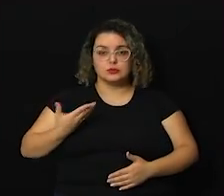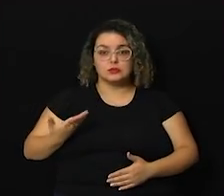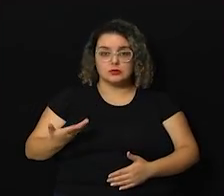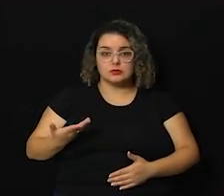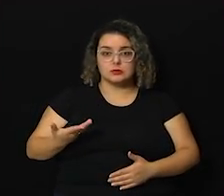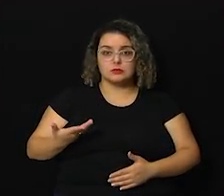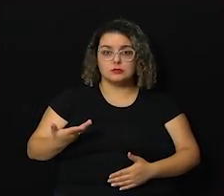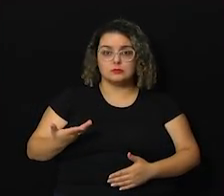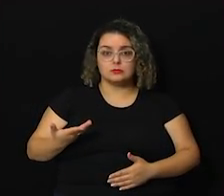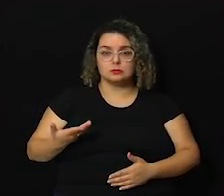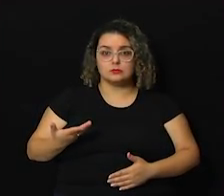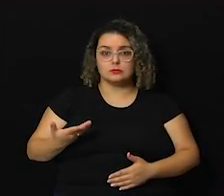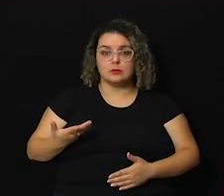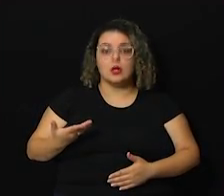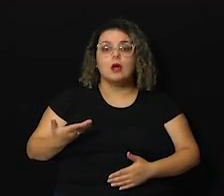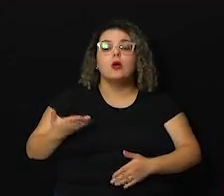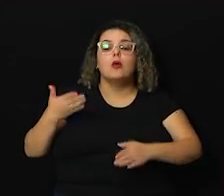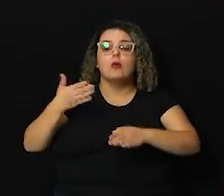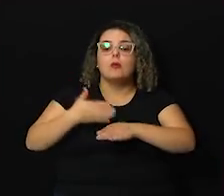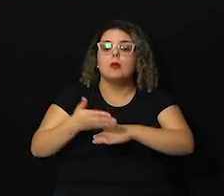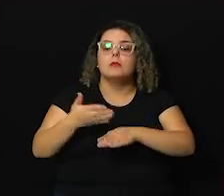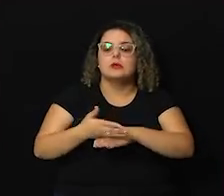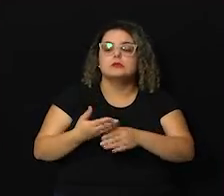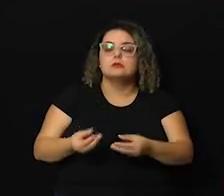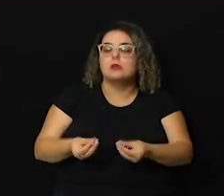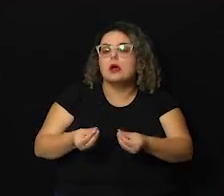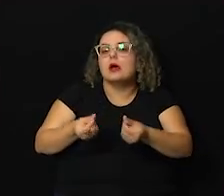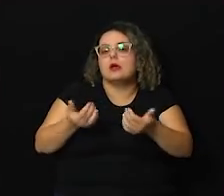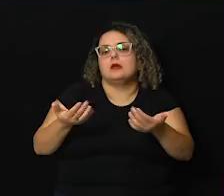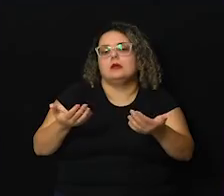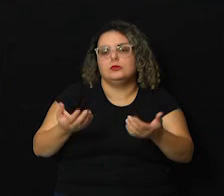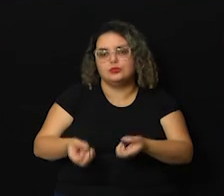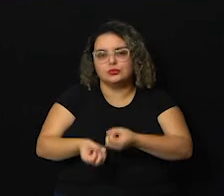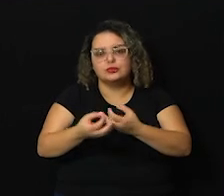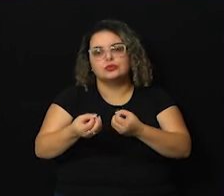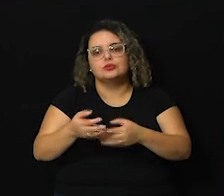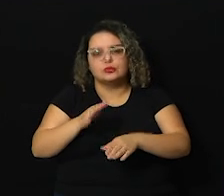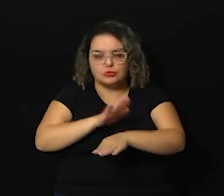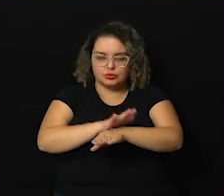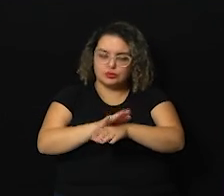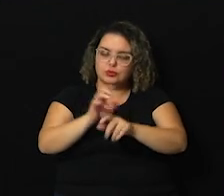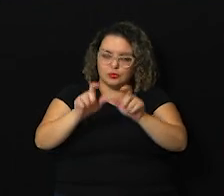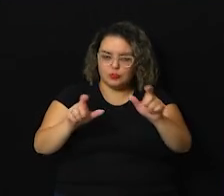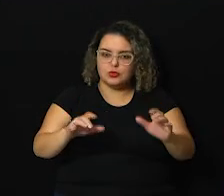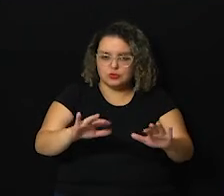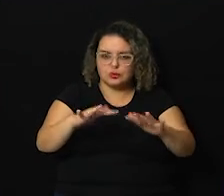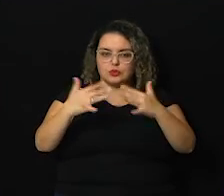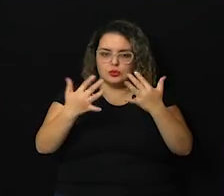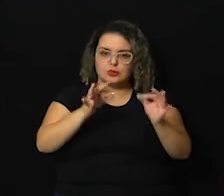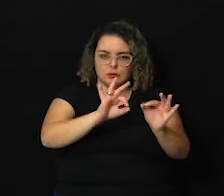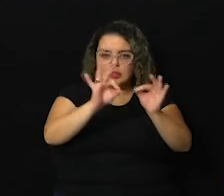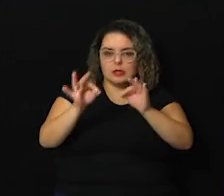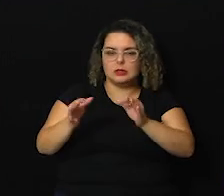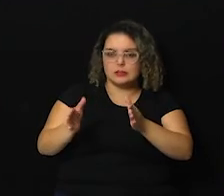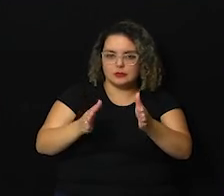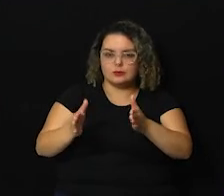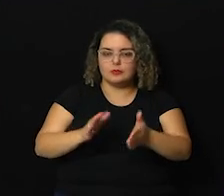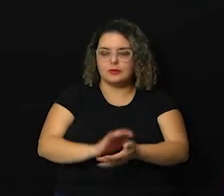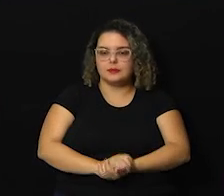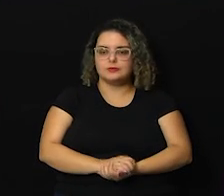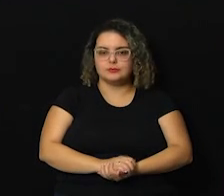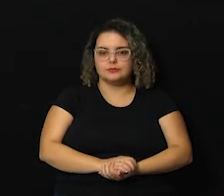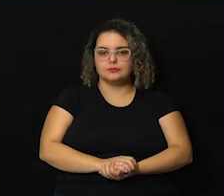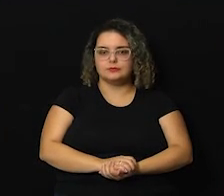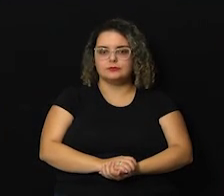Tenha certeza aí que foi uma participação muito rica de informação e que ajudou muita gente que está assistindo nosso programa nesse